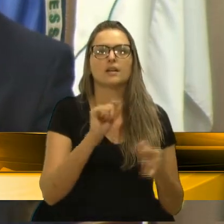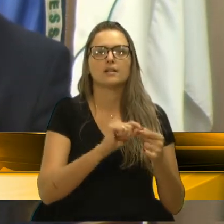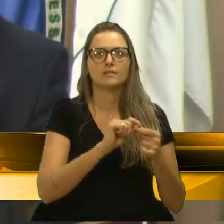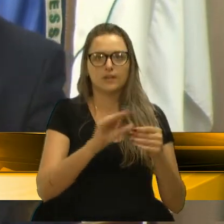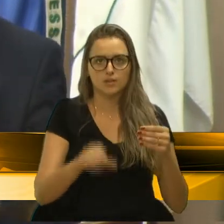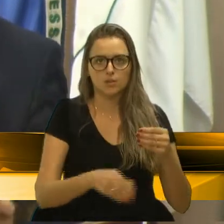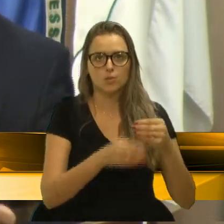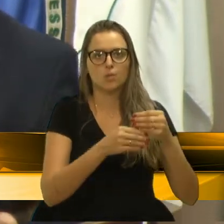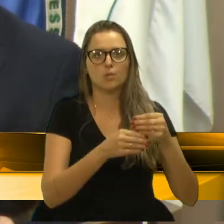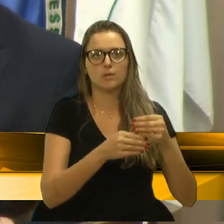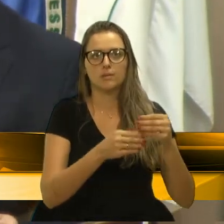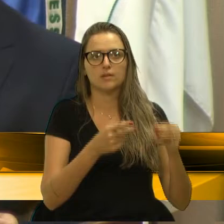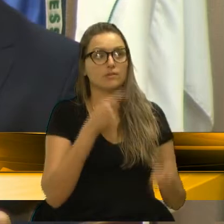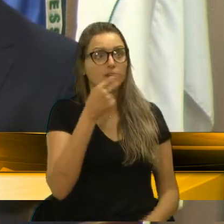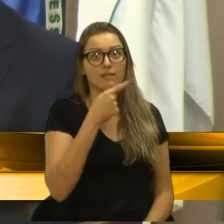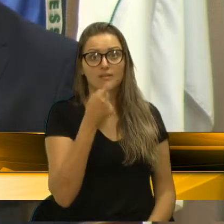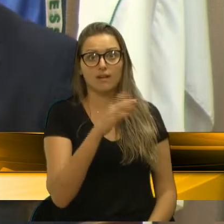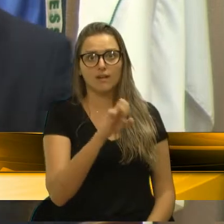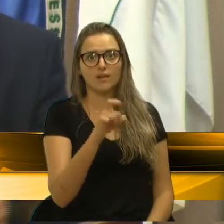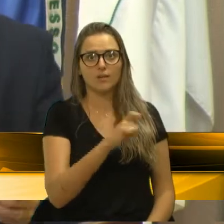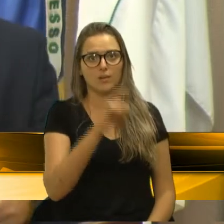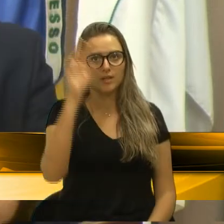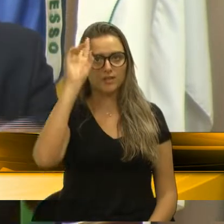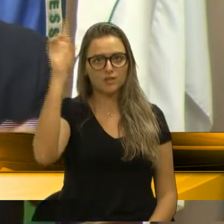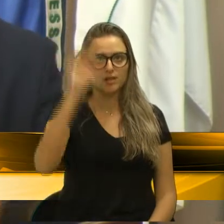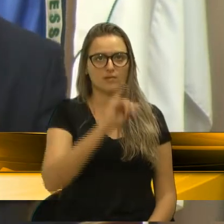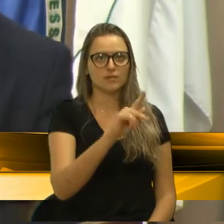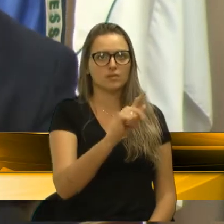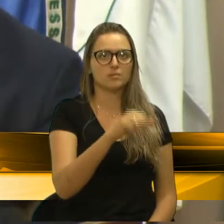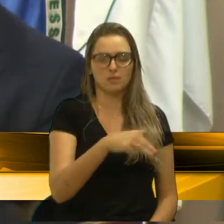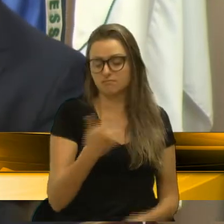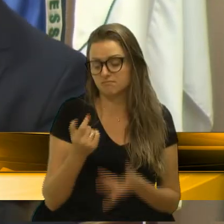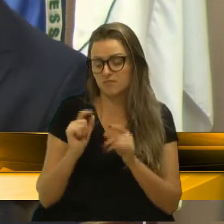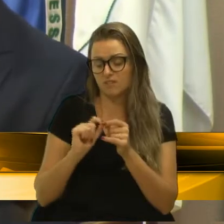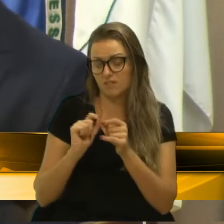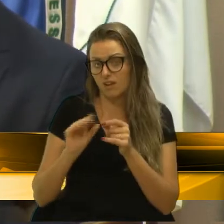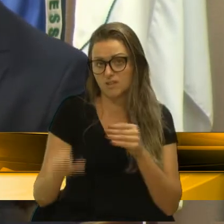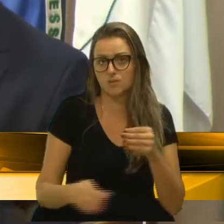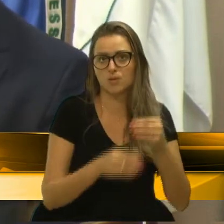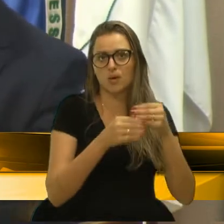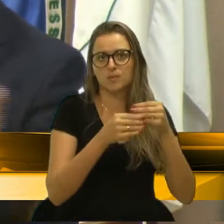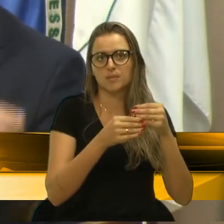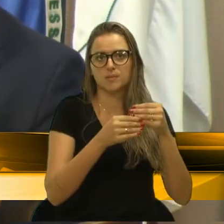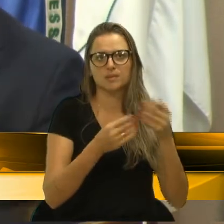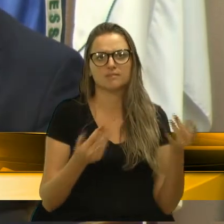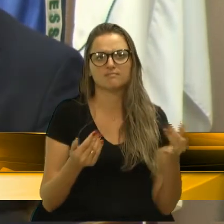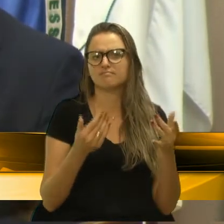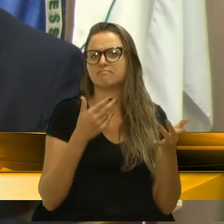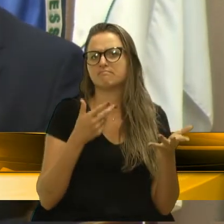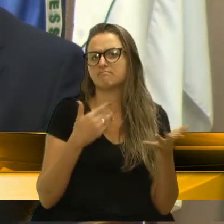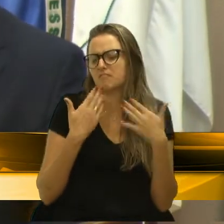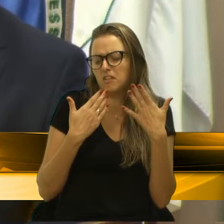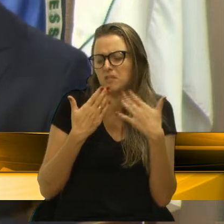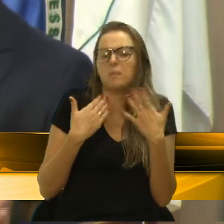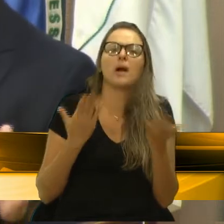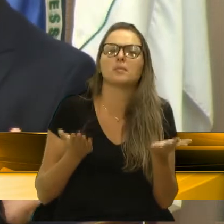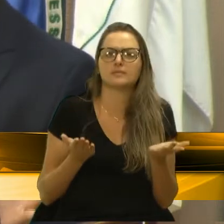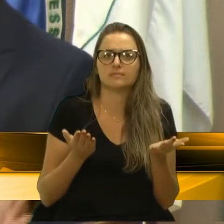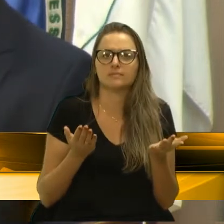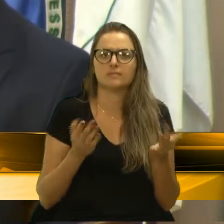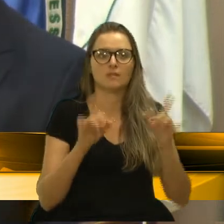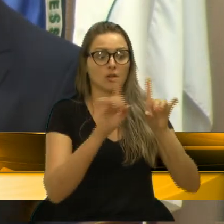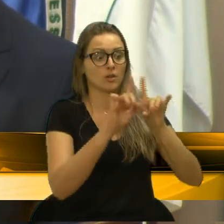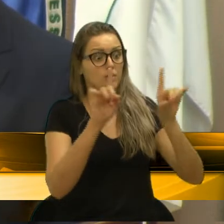aditivo, de forma verbal pelo ex-diretor, chegou para o servidor e disse, olha, faça um aditivo aí, forma verbal. Os